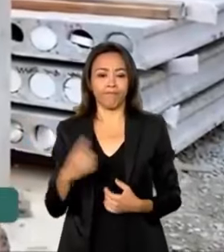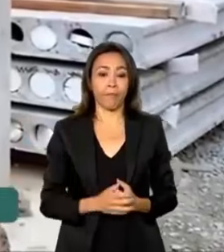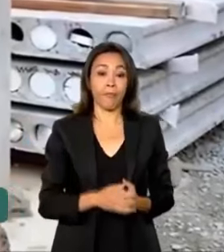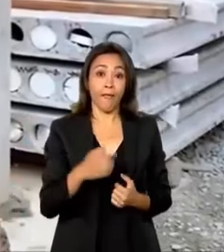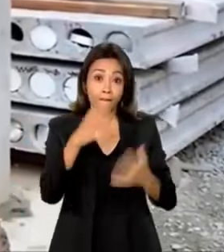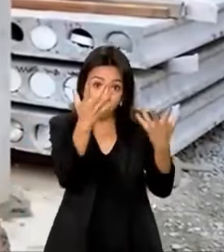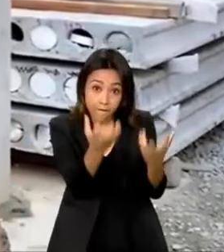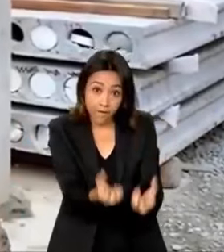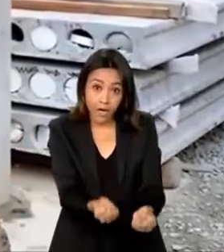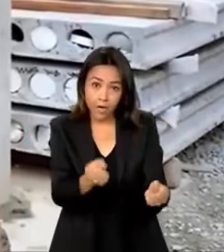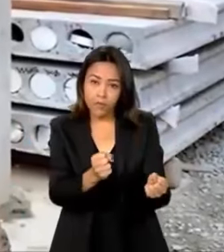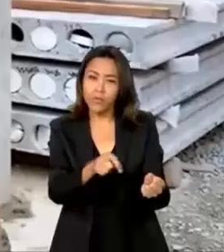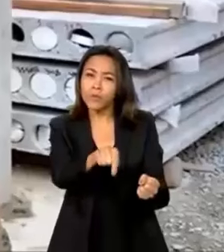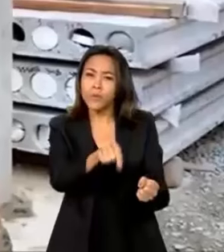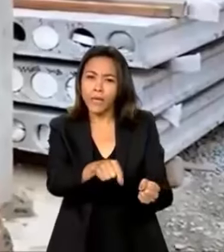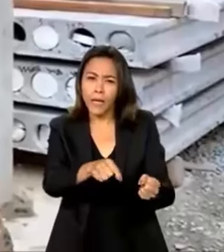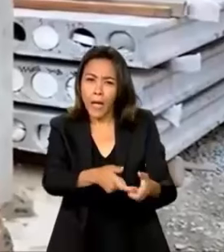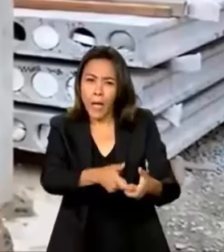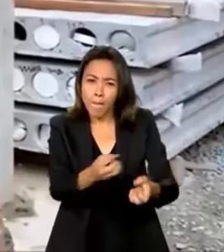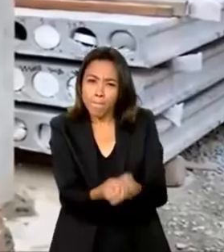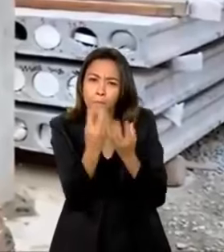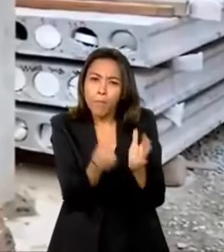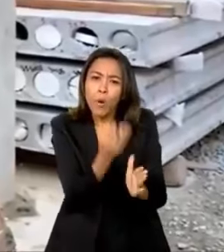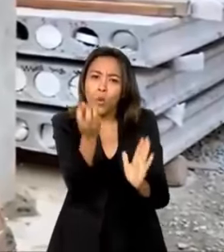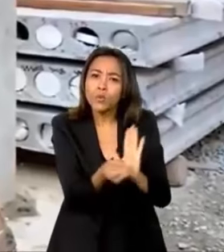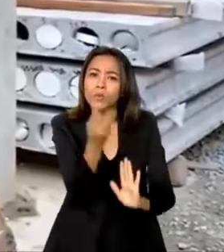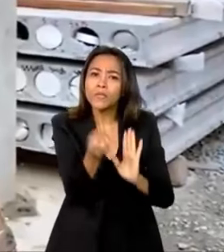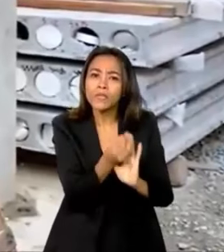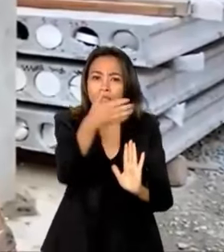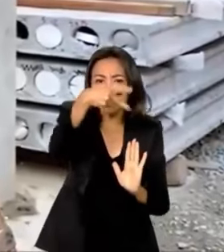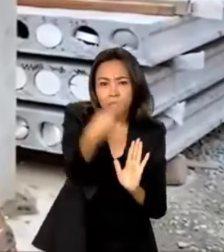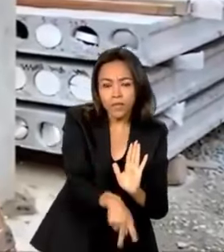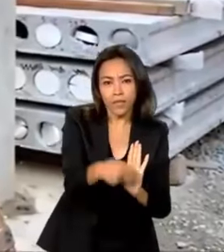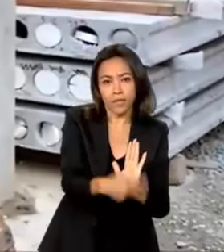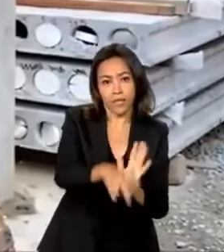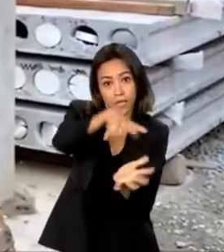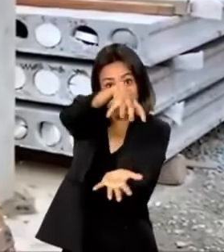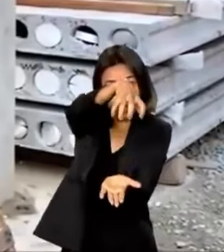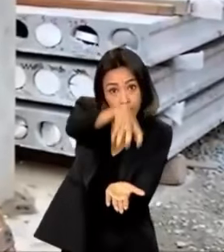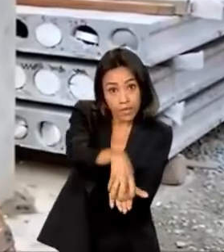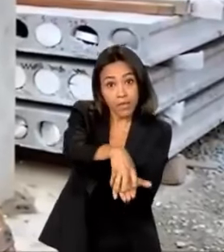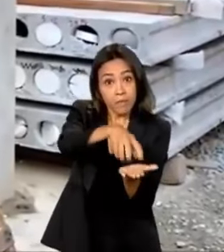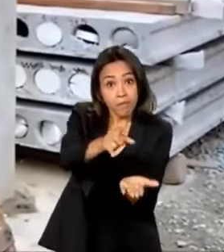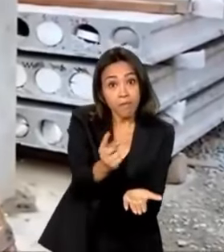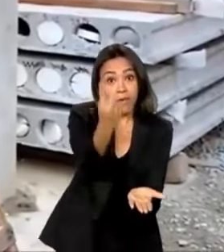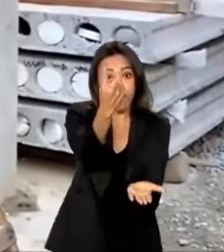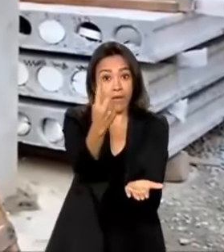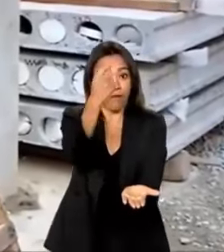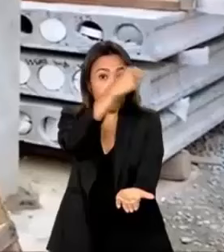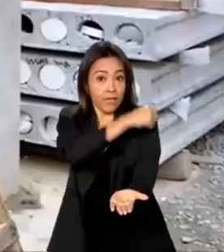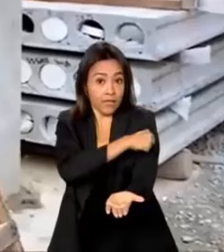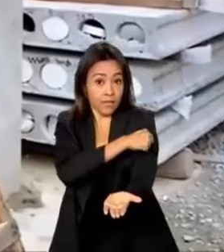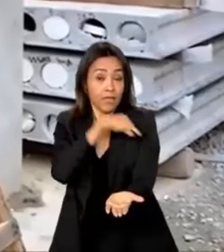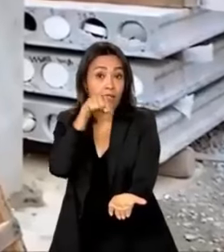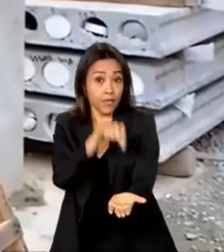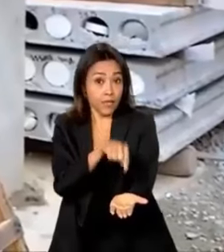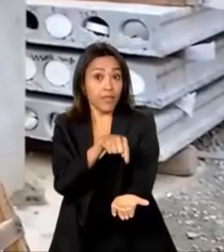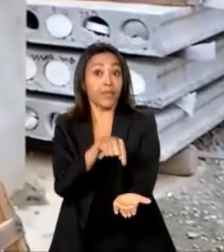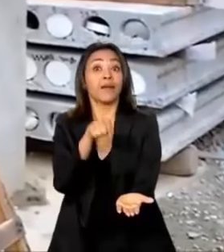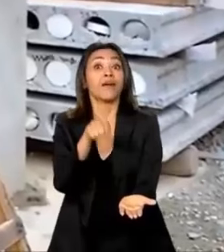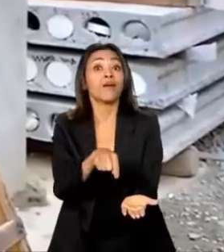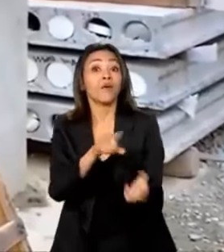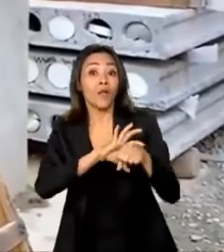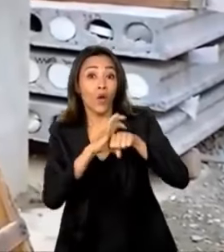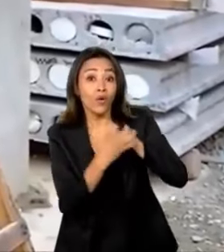produzir, né, já está na sua fase madura, a primeira vacina contra a Covid genuinamente